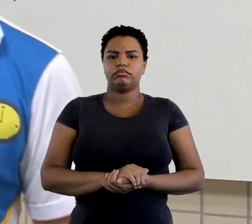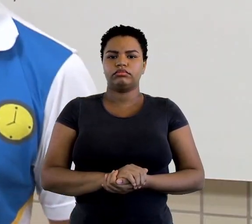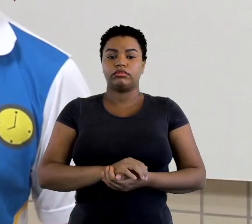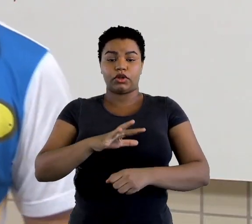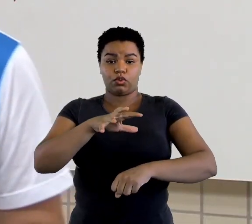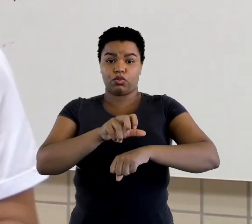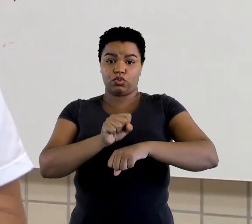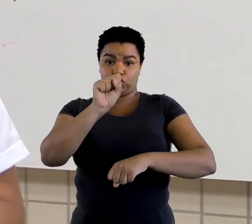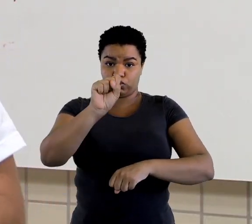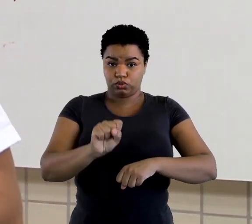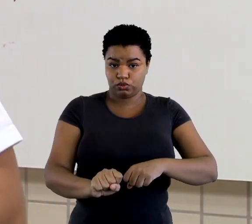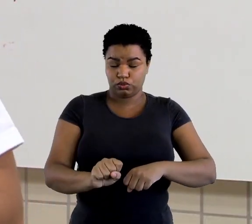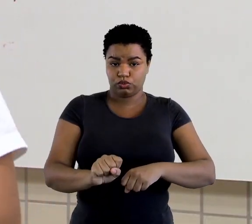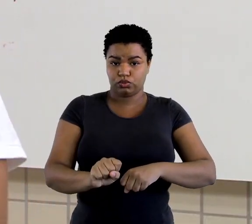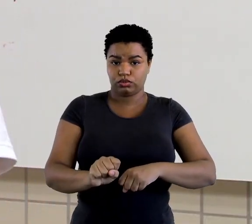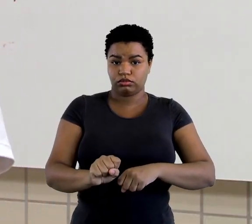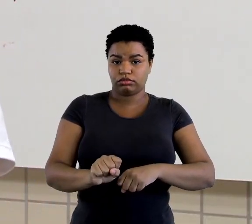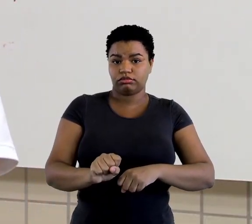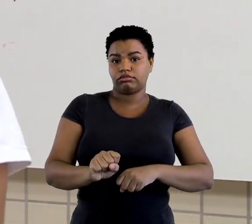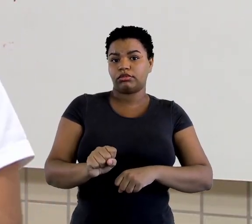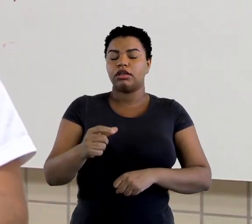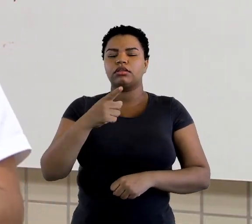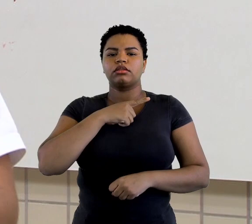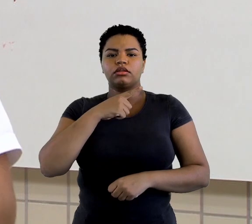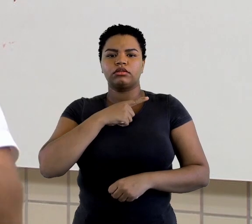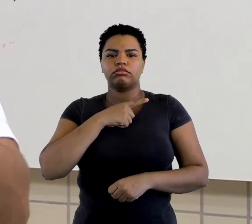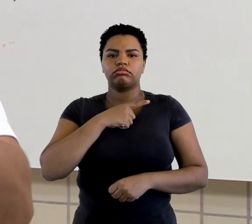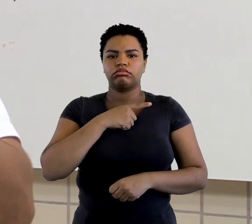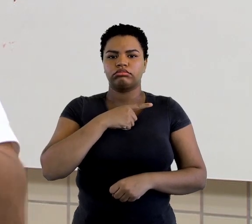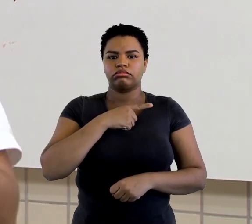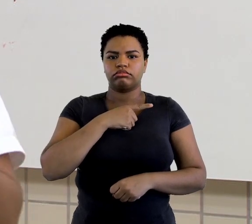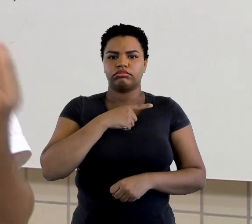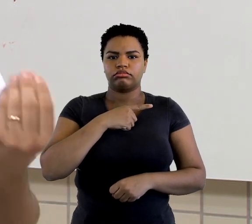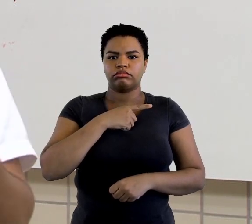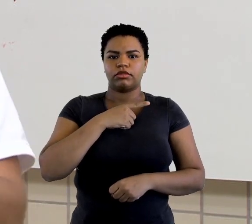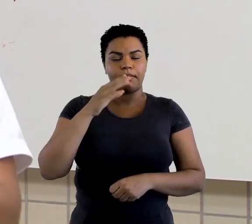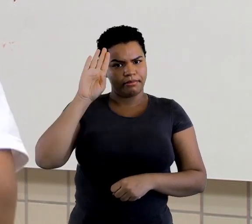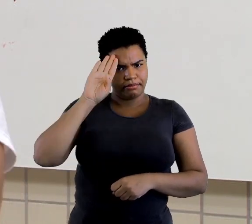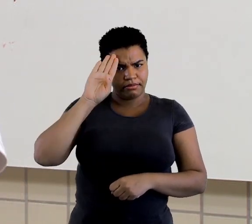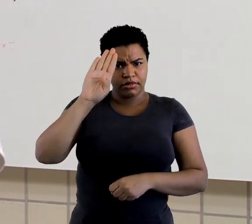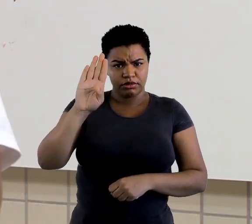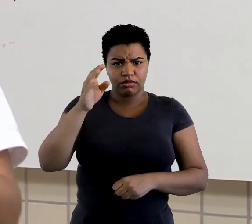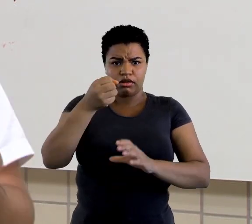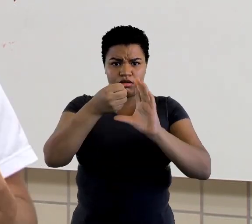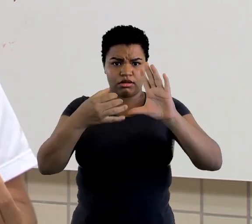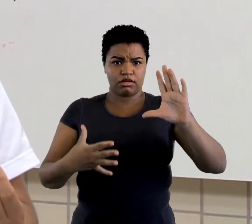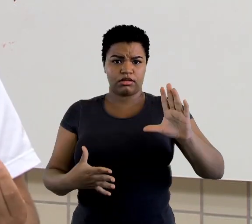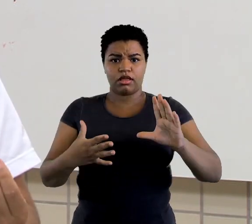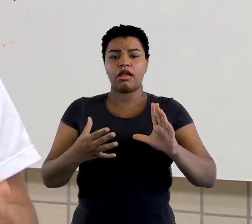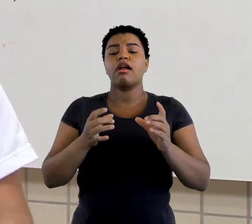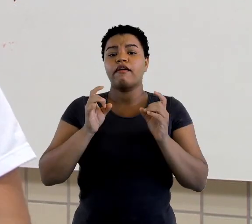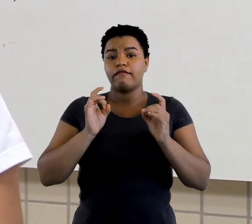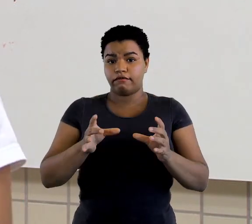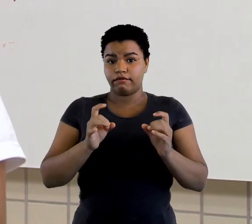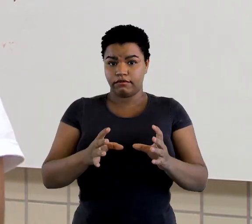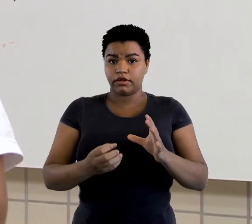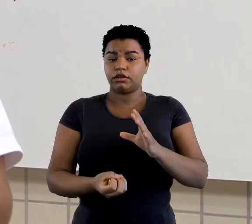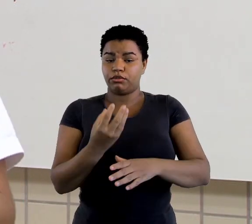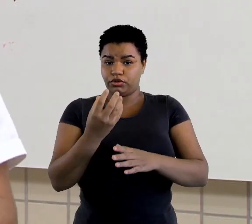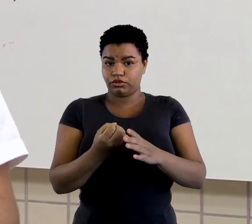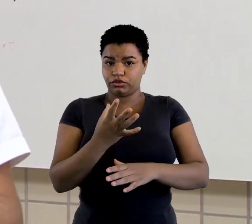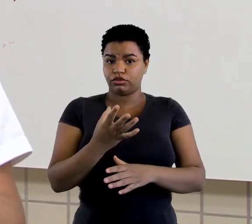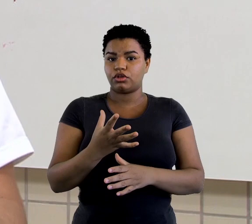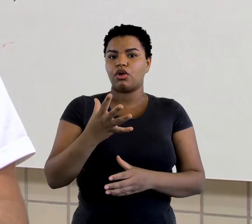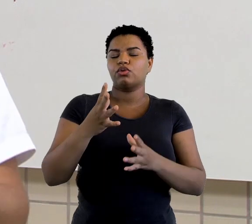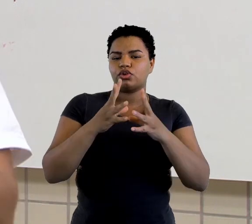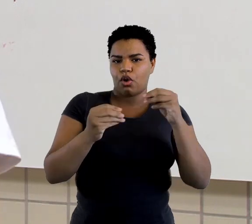As colônias do Sul, elas possuíam como principal característica econômica a produção de algodão, a